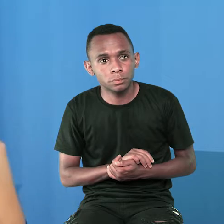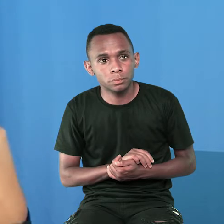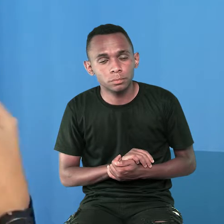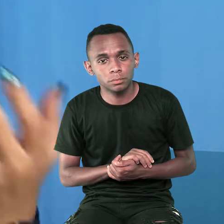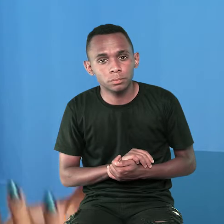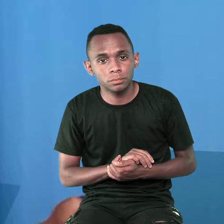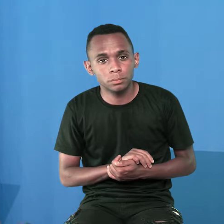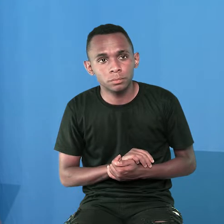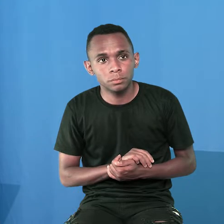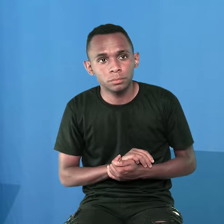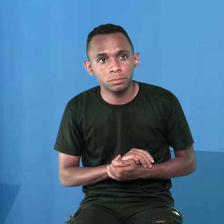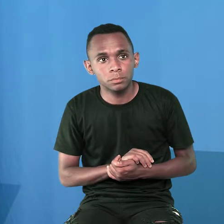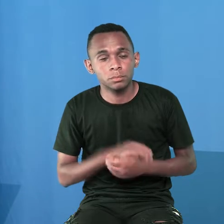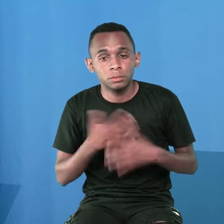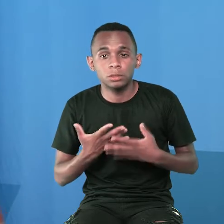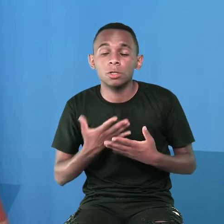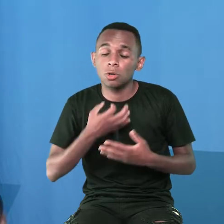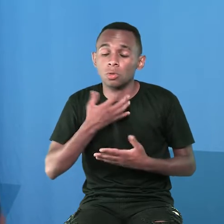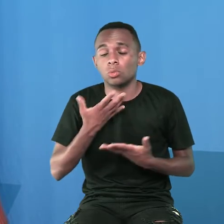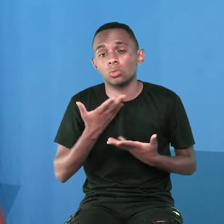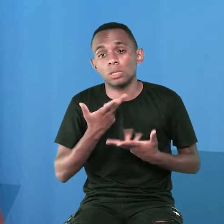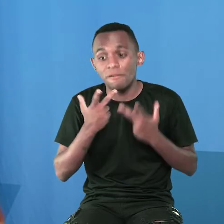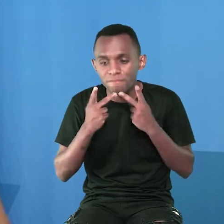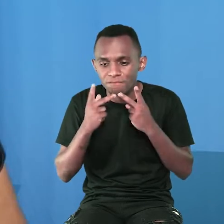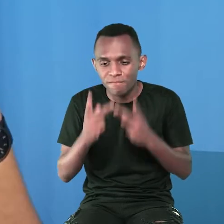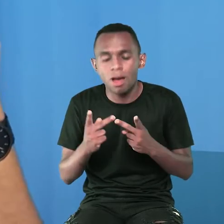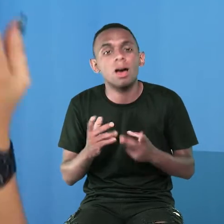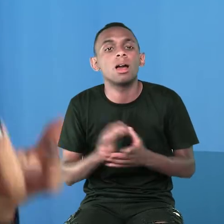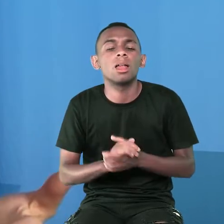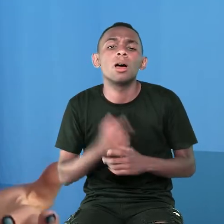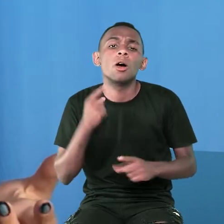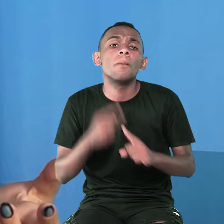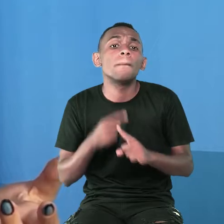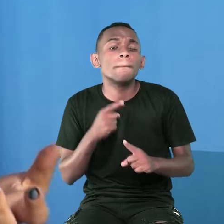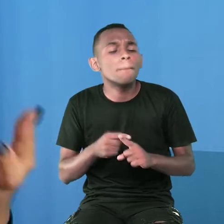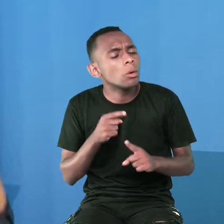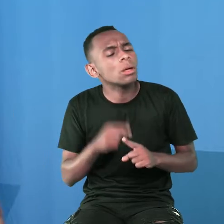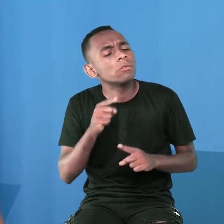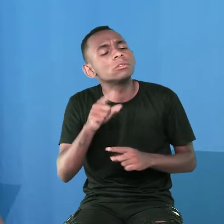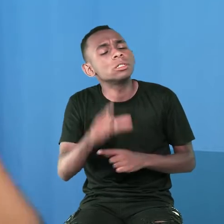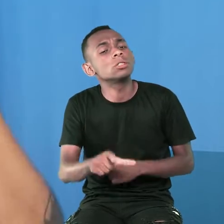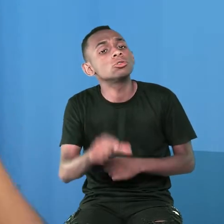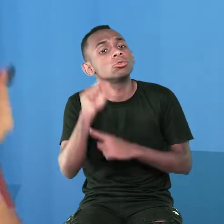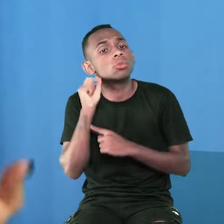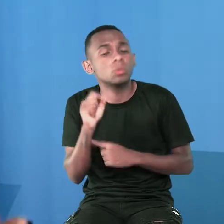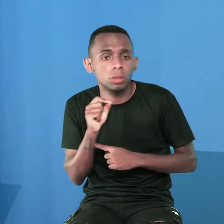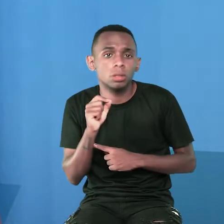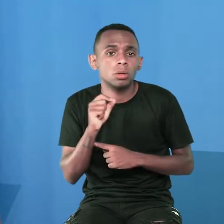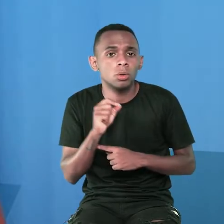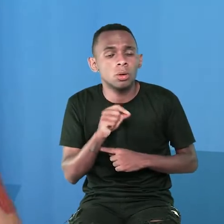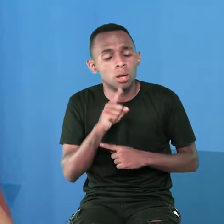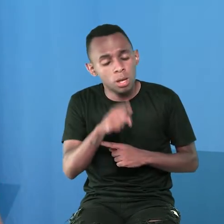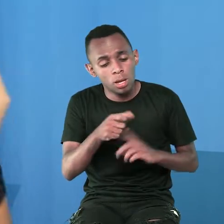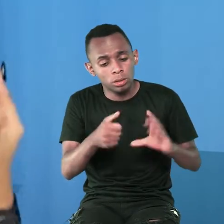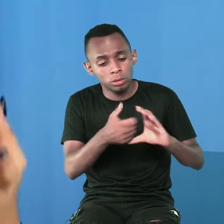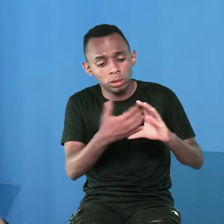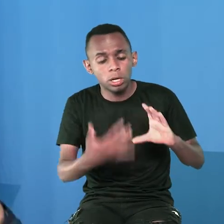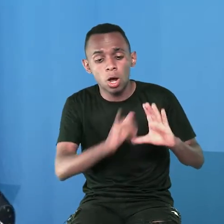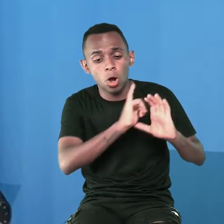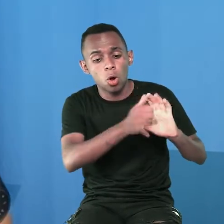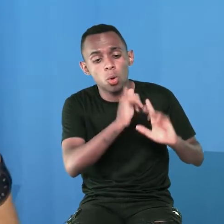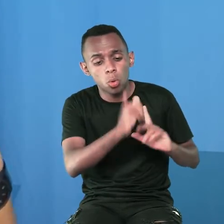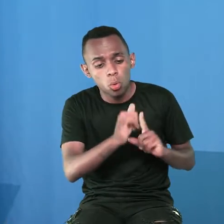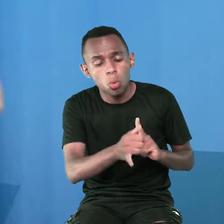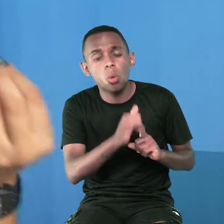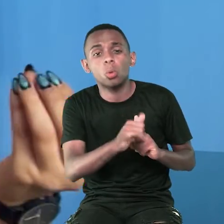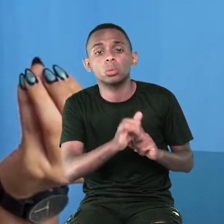num ponto assim da oralidade, assim. Por que que você Uhum, optou por deixar a forma dela contar muito na